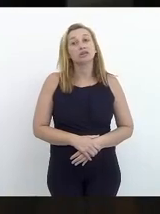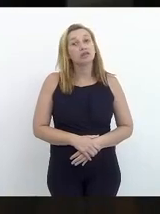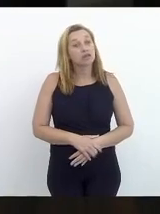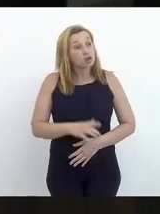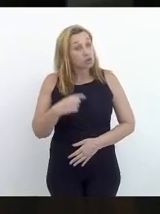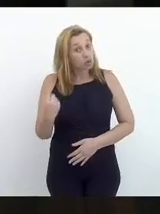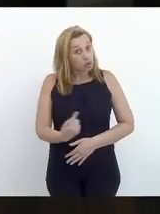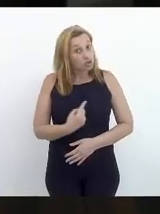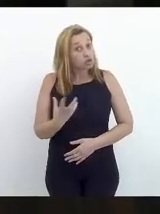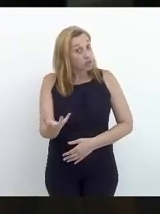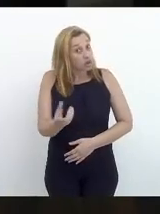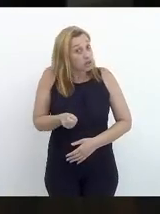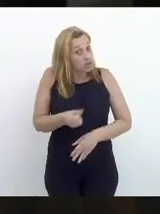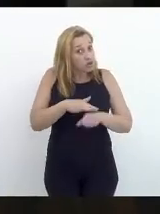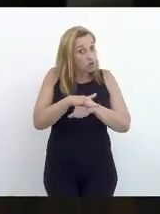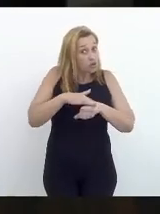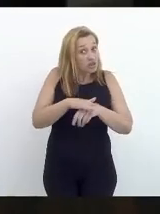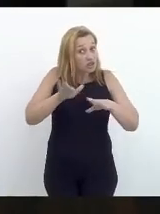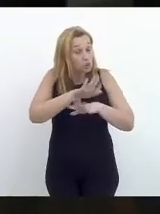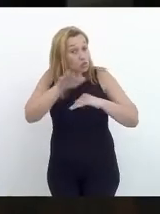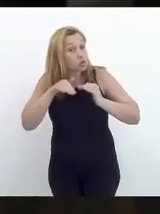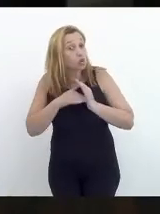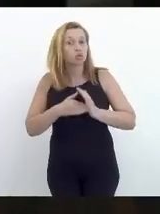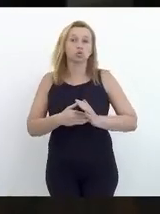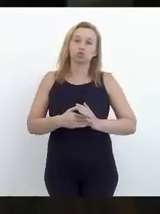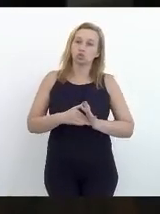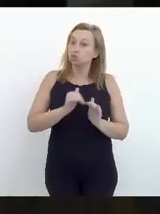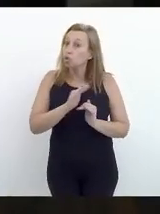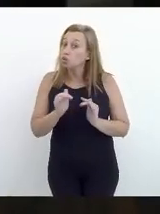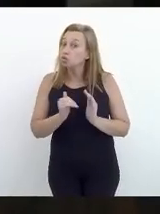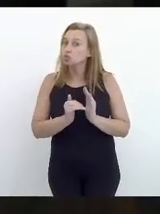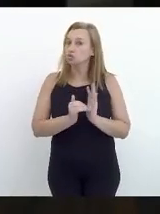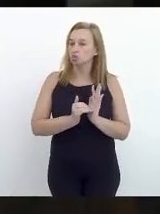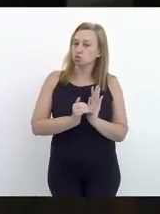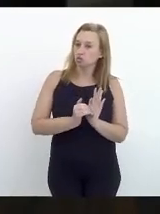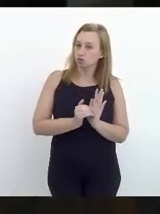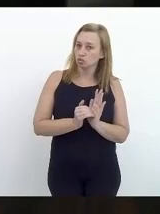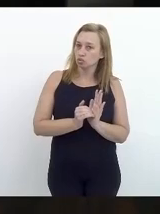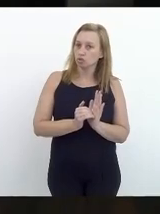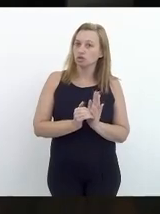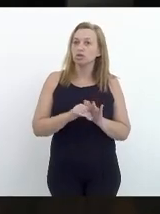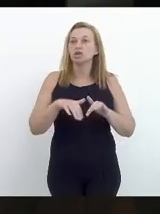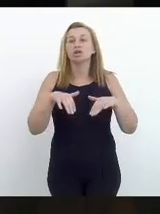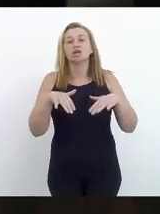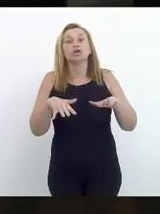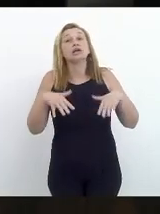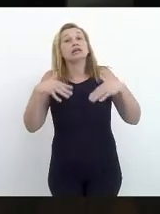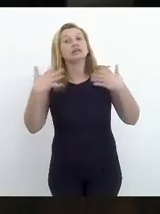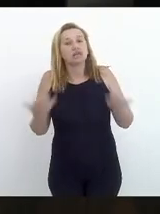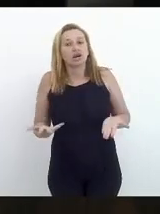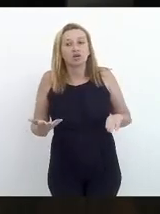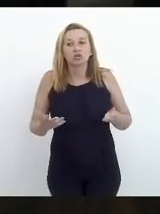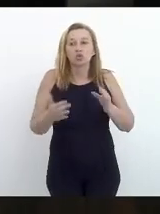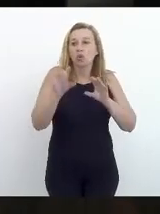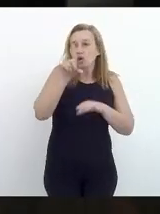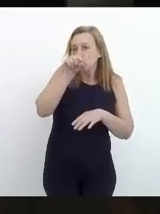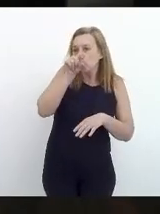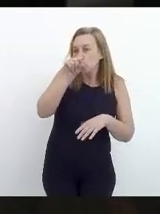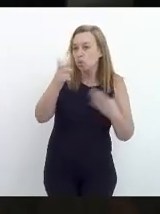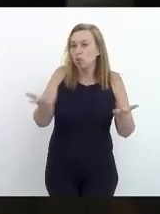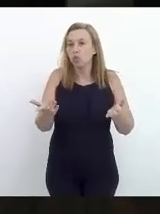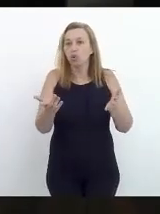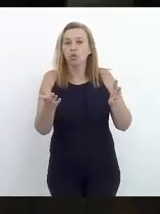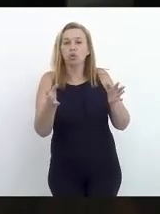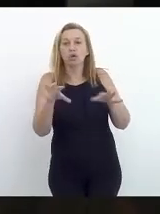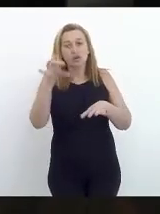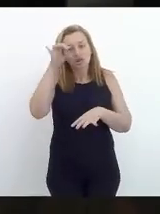Estamos recebendo e conversando com todos. Todos. Então, não é o Twitter fácil, não é o Instagram